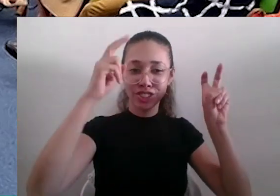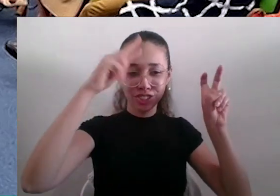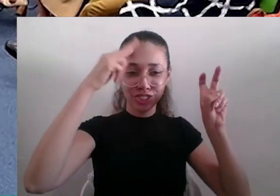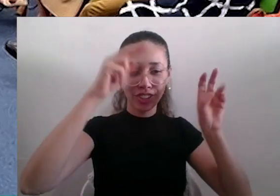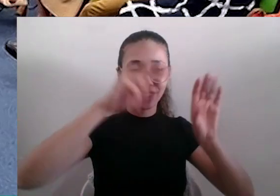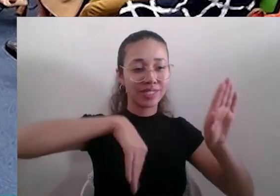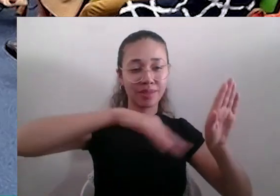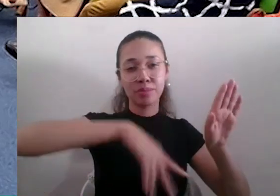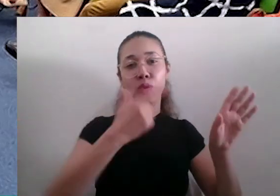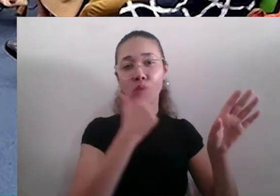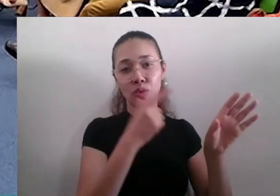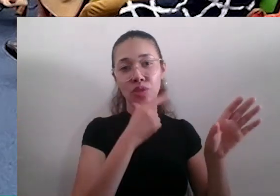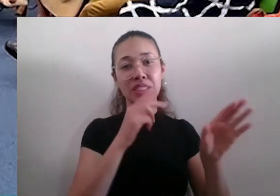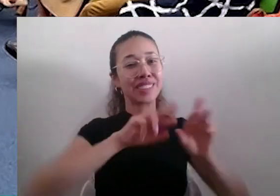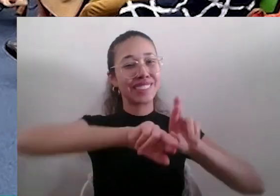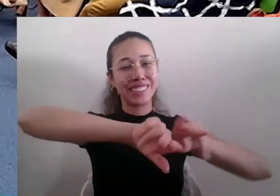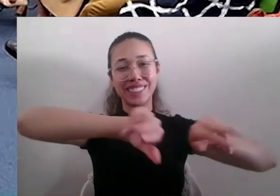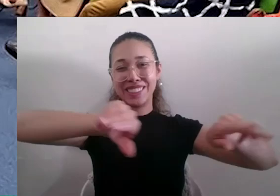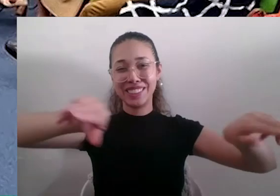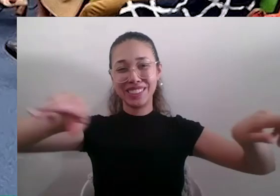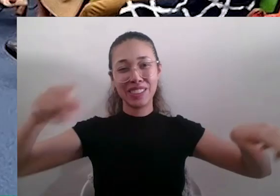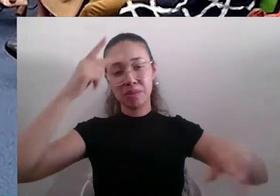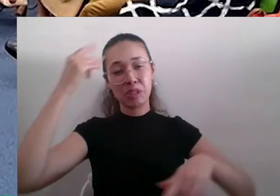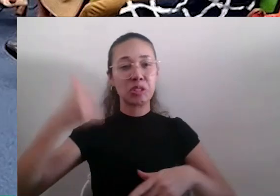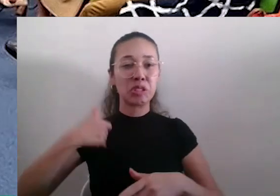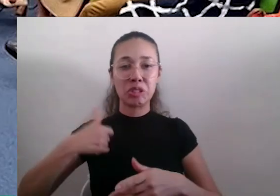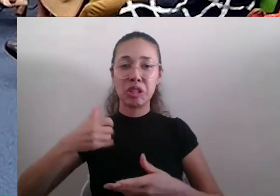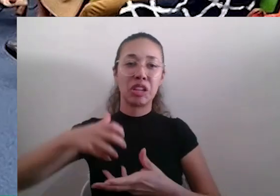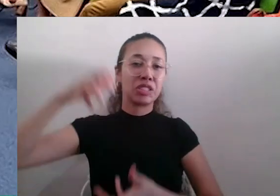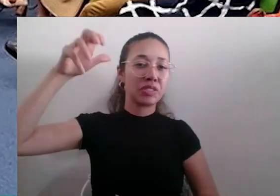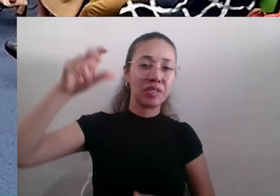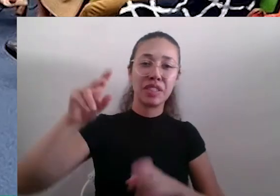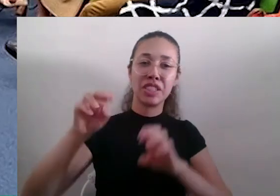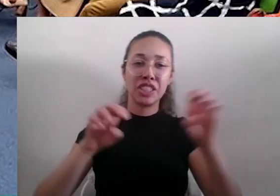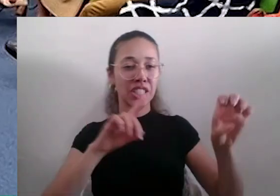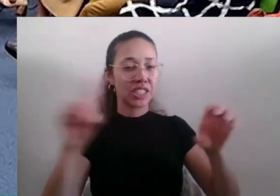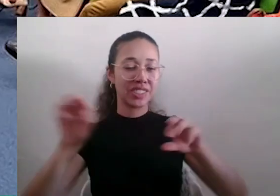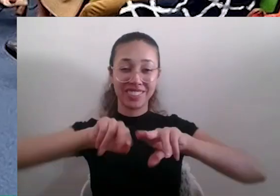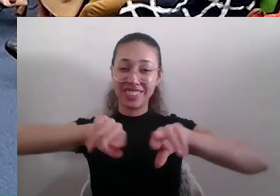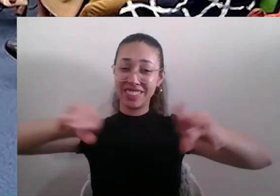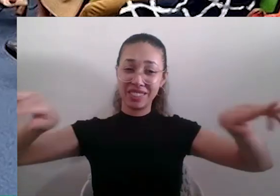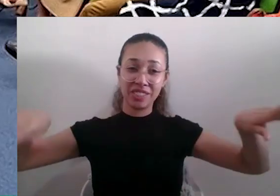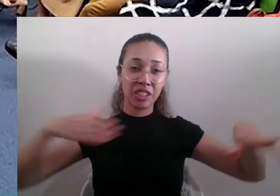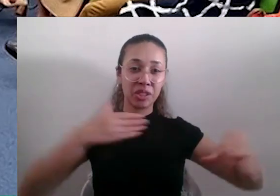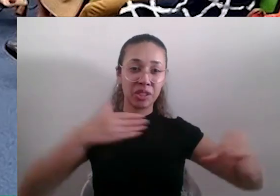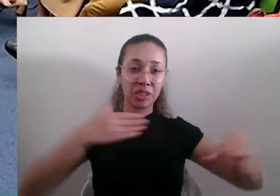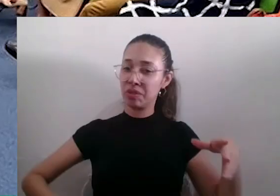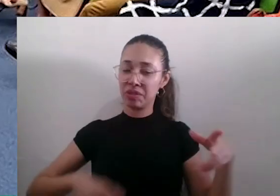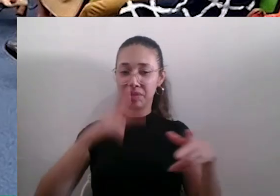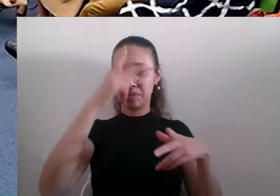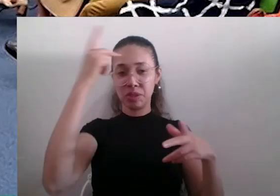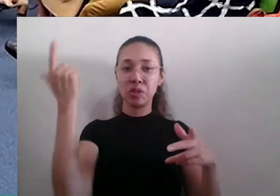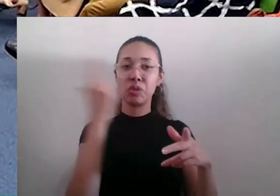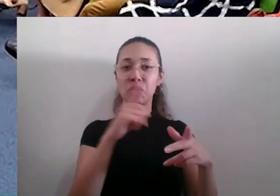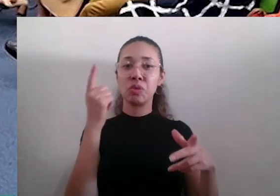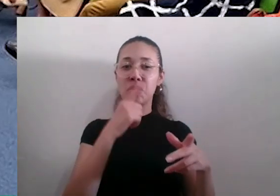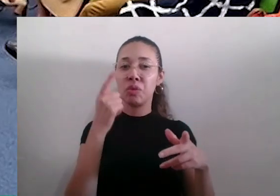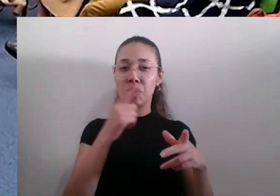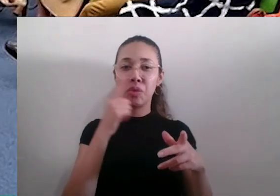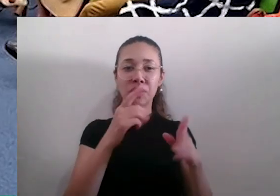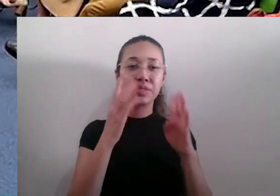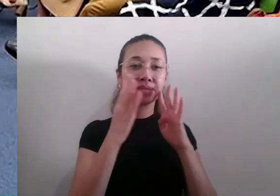tem conservadores tem progressistas Tem gente mais velha tem enfim tem as pessoas mais espantosas de repente me dizem que eu vi no praia